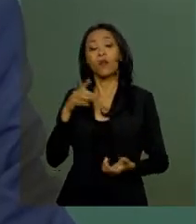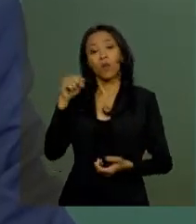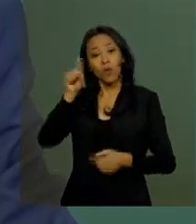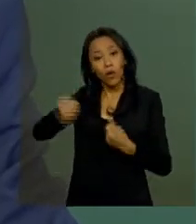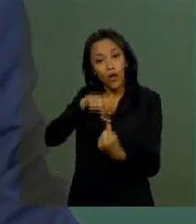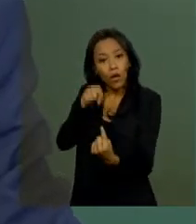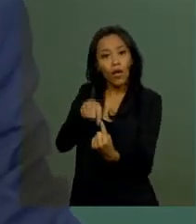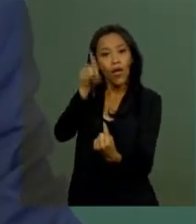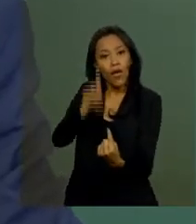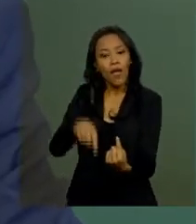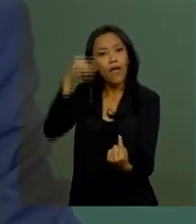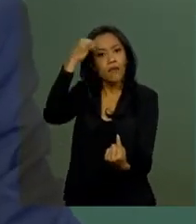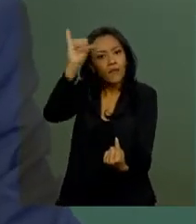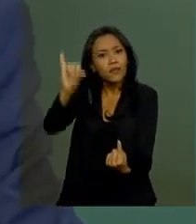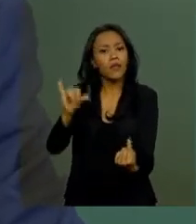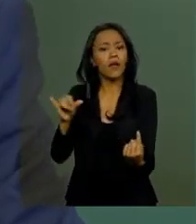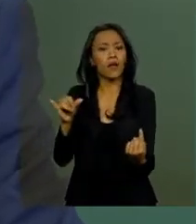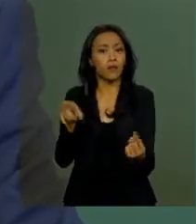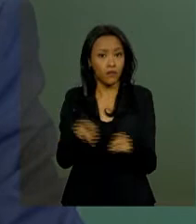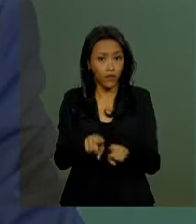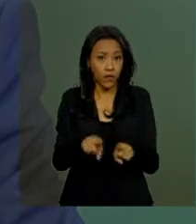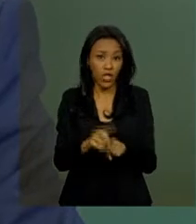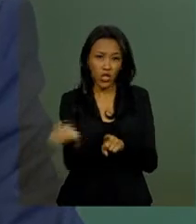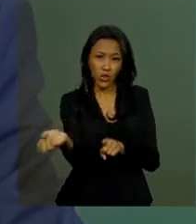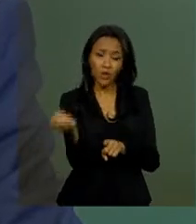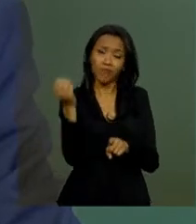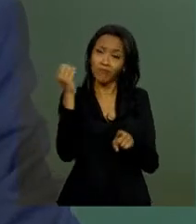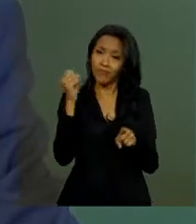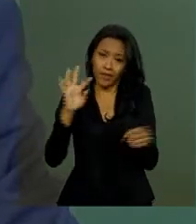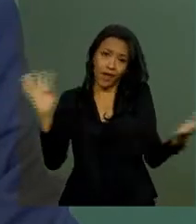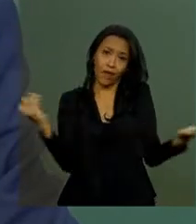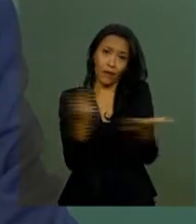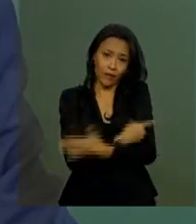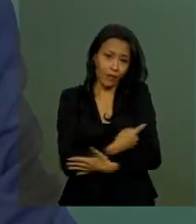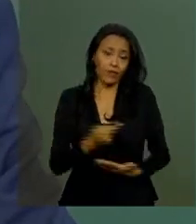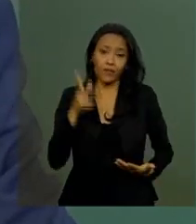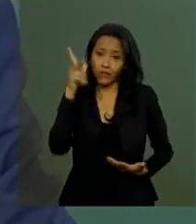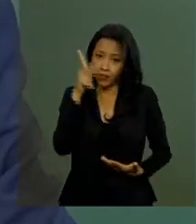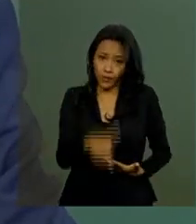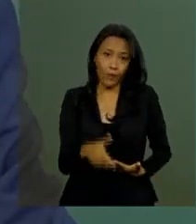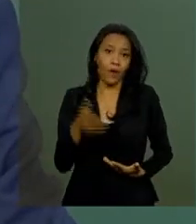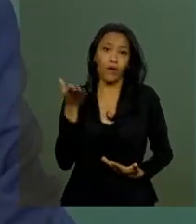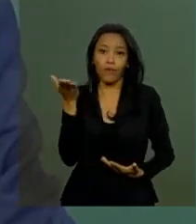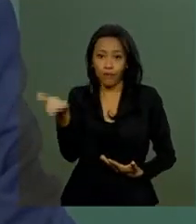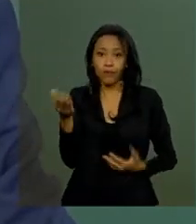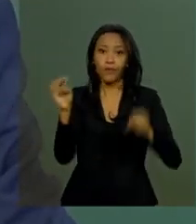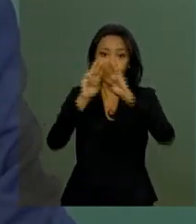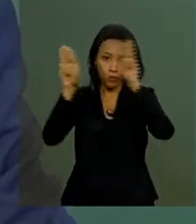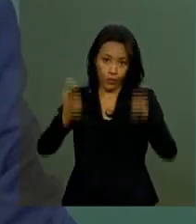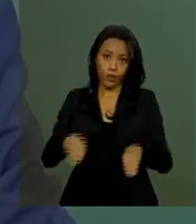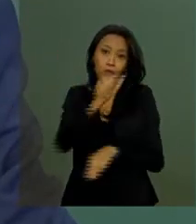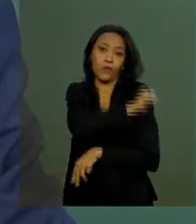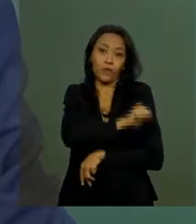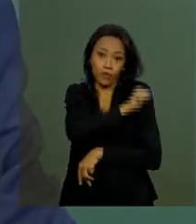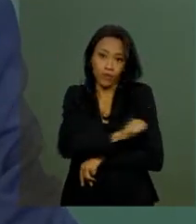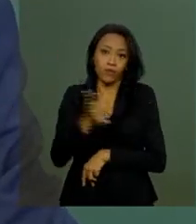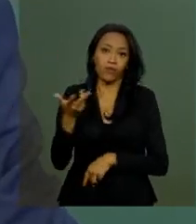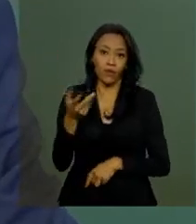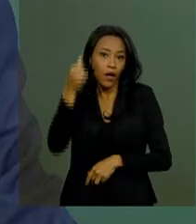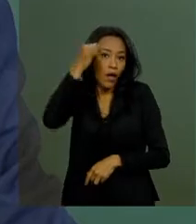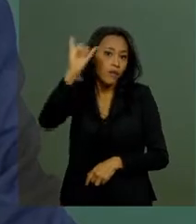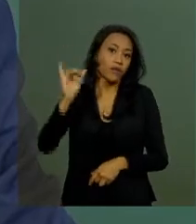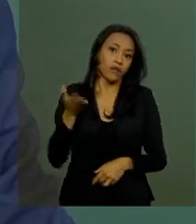prevenir e evitar que novos episódios da natureza desse concorreu no museu nacional